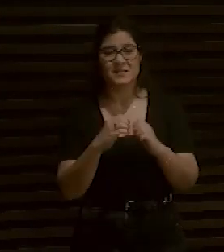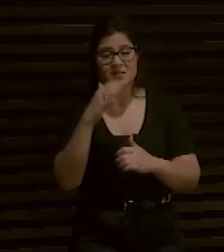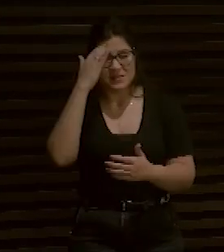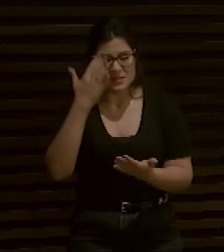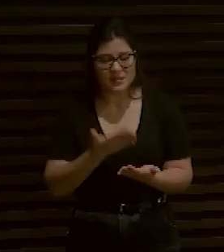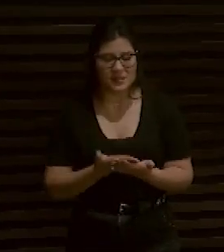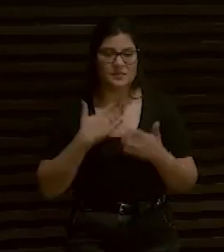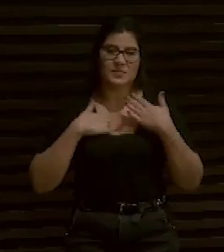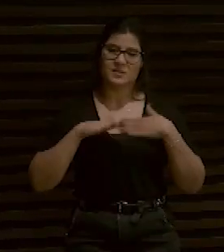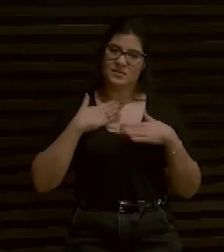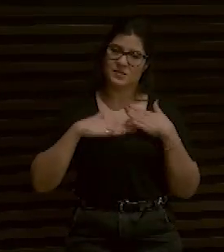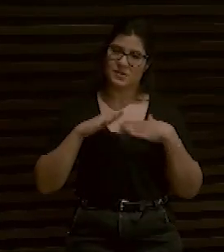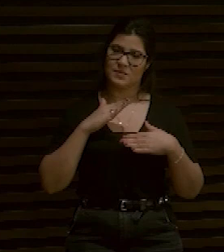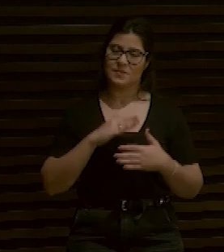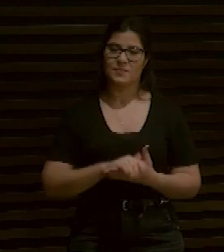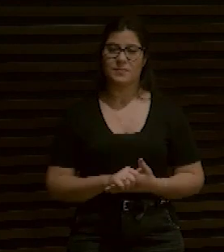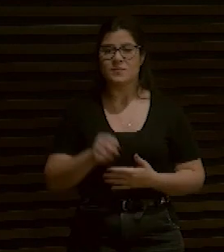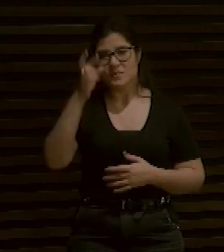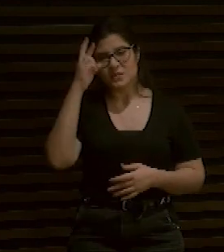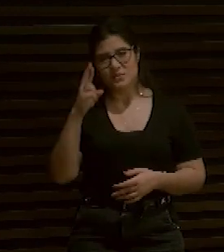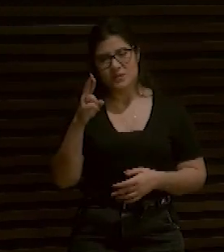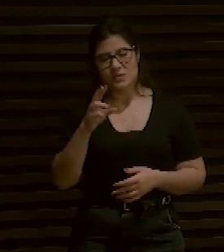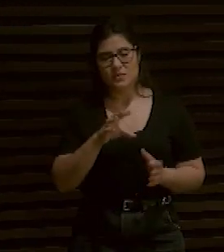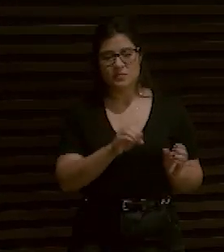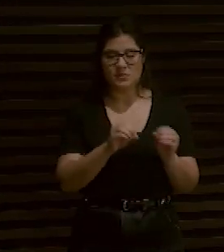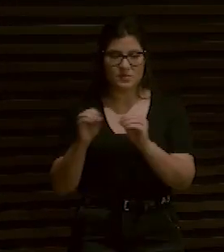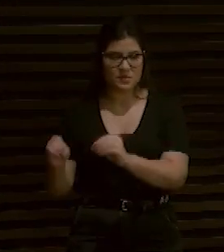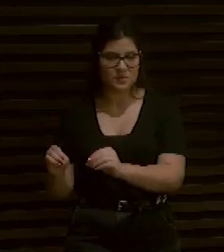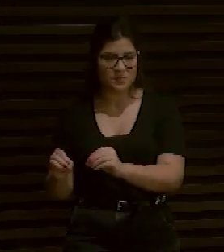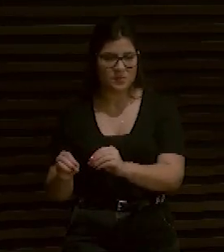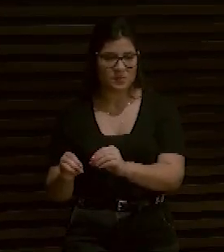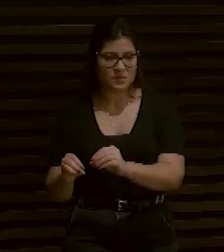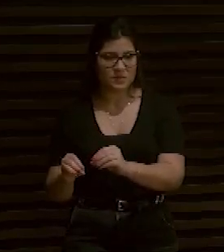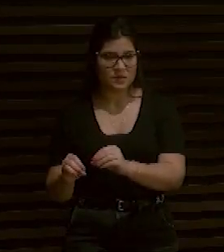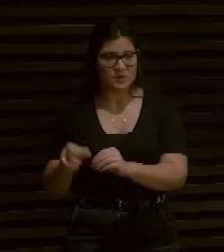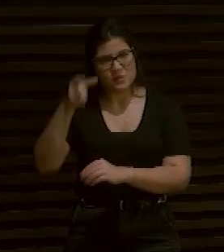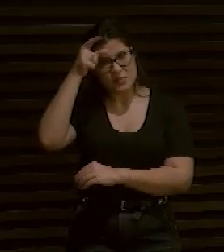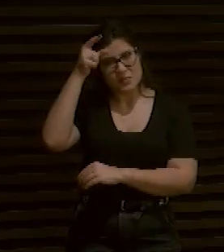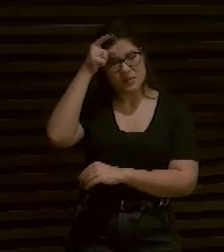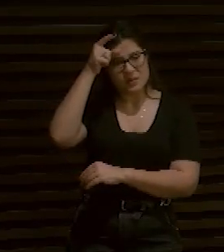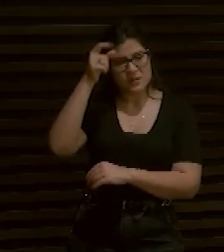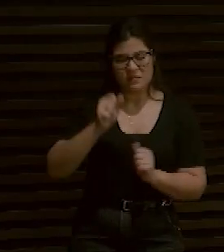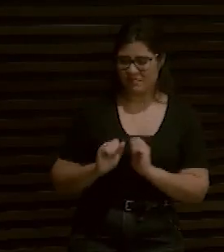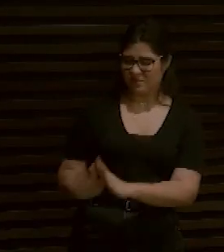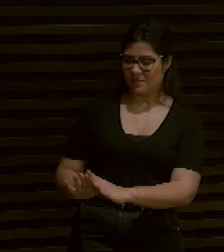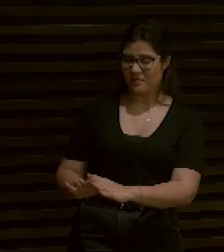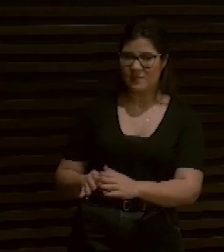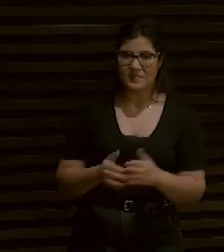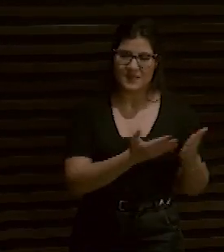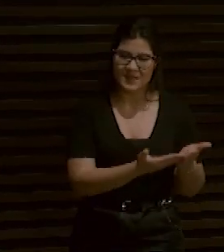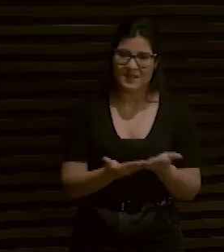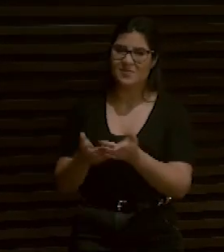e descansamos. O Senhor nos tirou das garras do valente e nos trouxe para o seu reino de luz. E